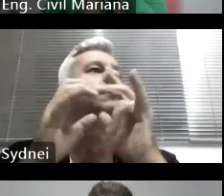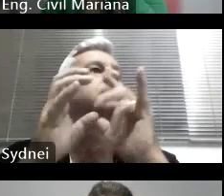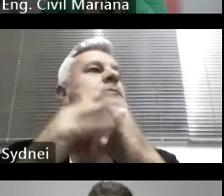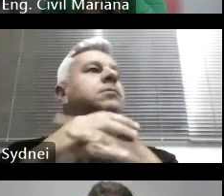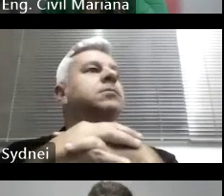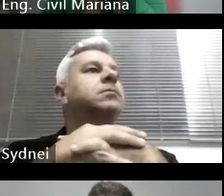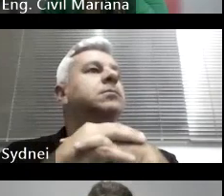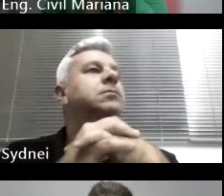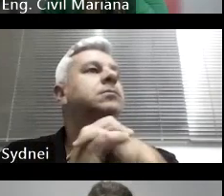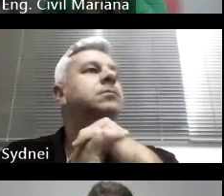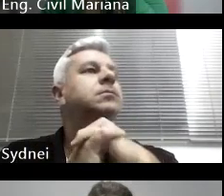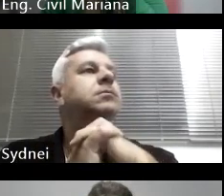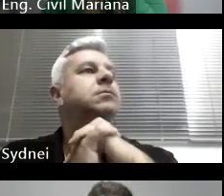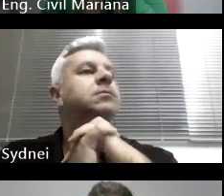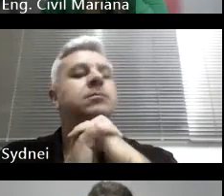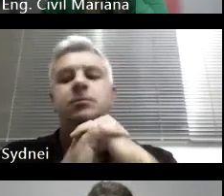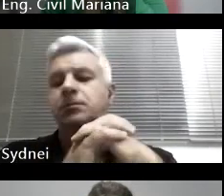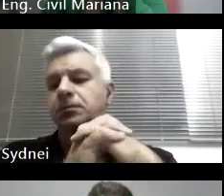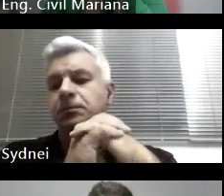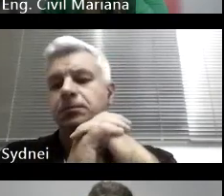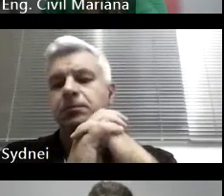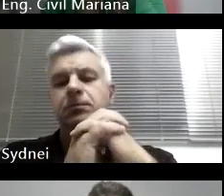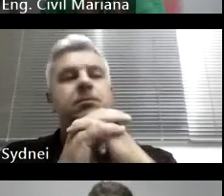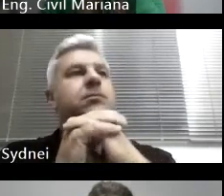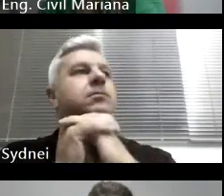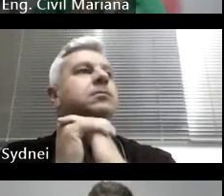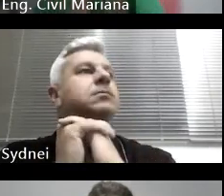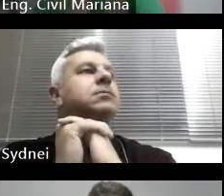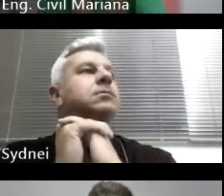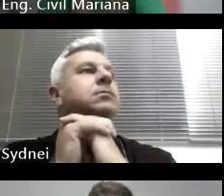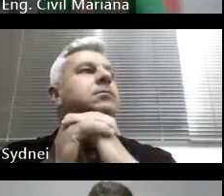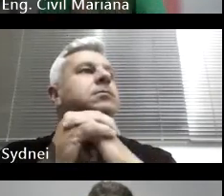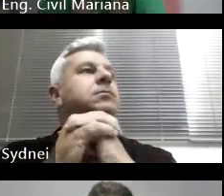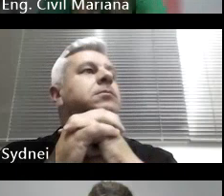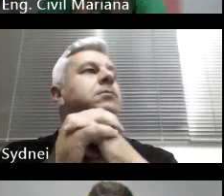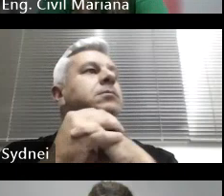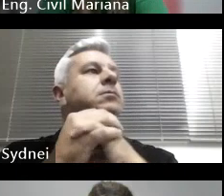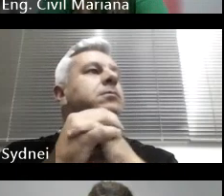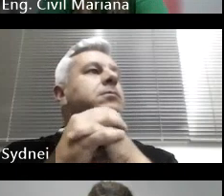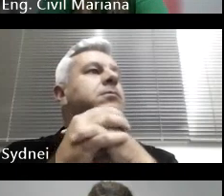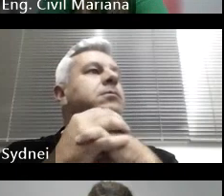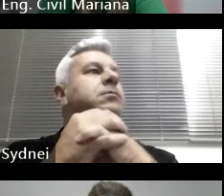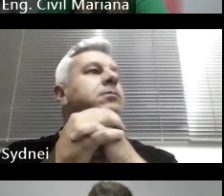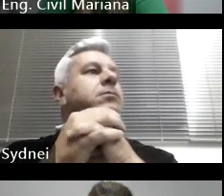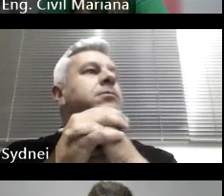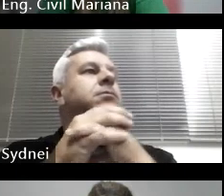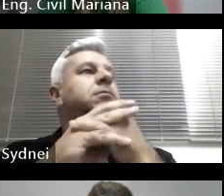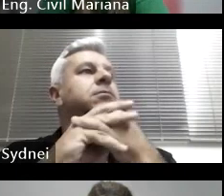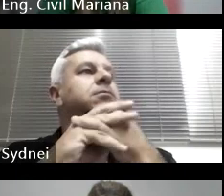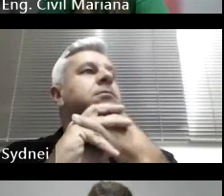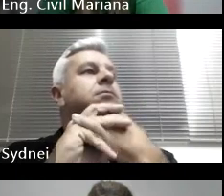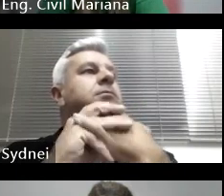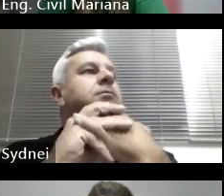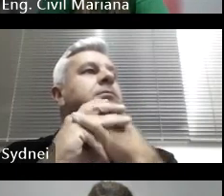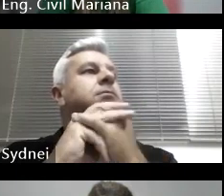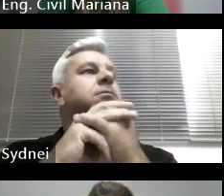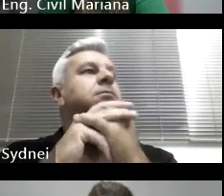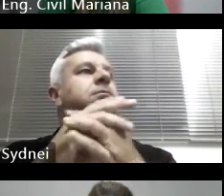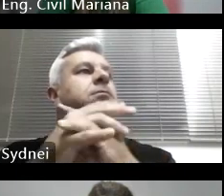que a gente, às vezes, a equipe técnica faz inspeção, né, nas barragens, segurança de barragens, e sempre